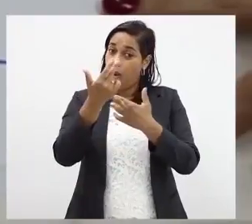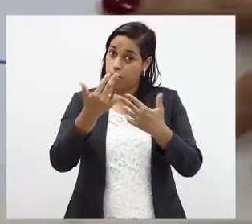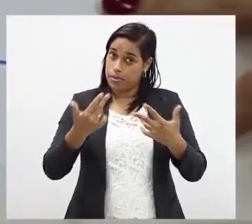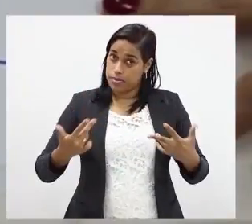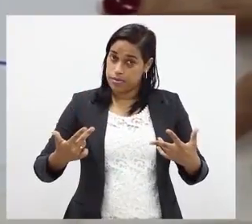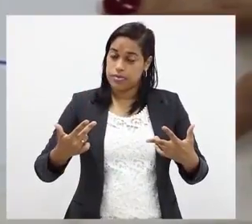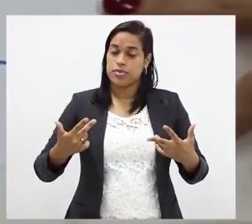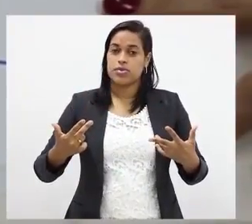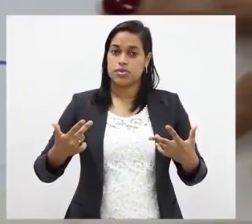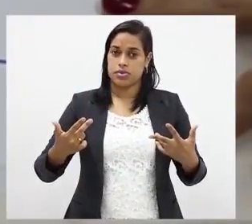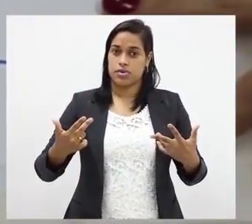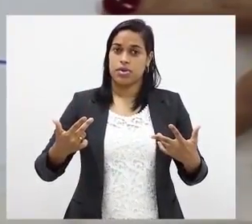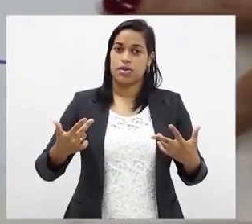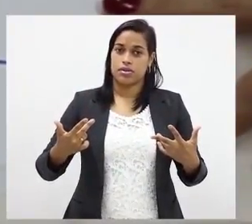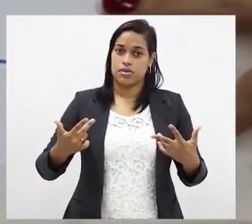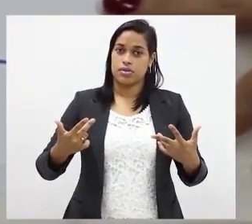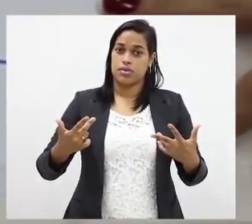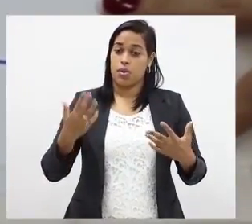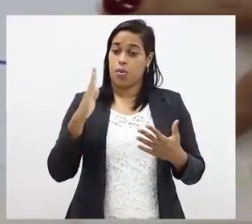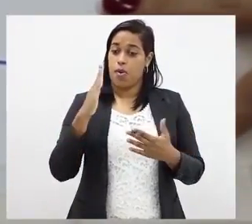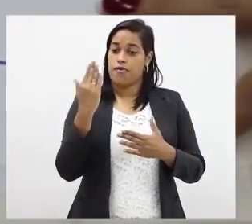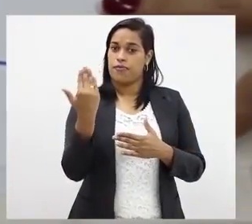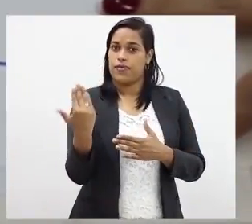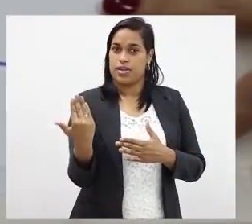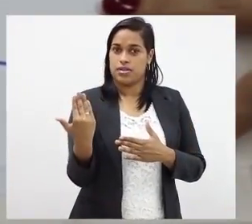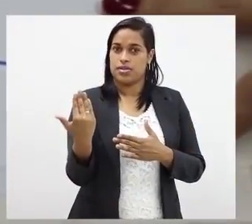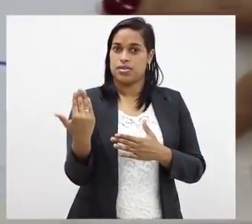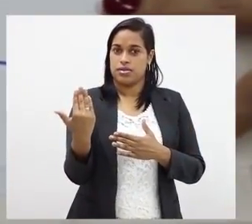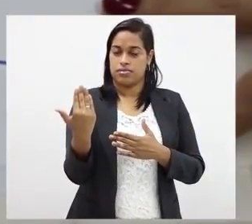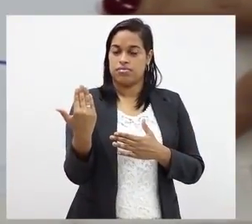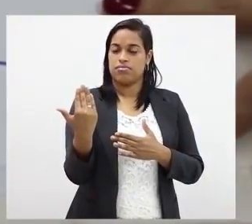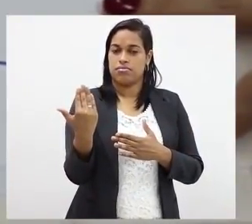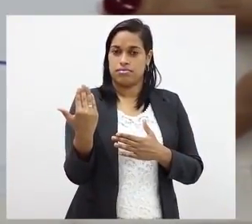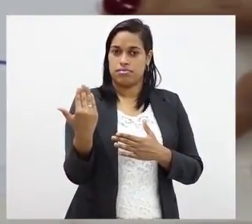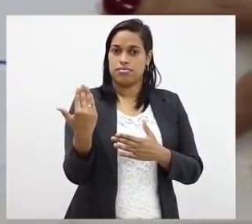objeto com a face frontal